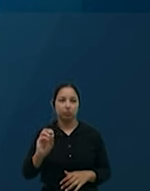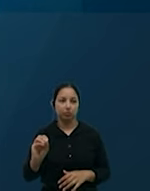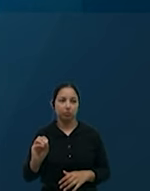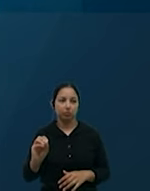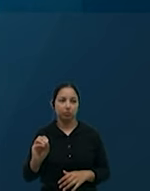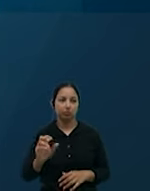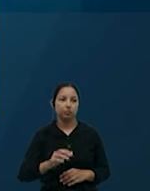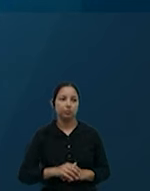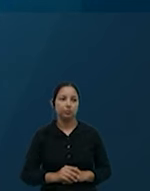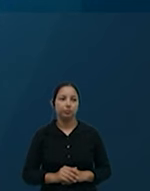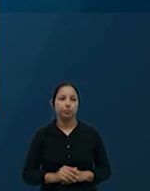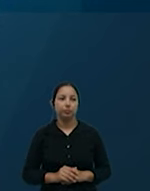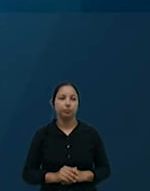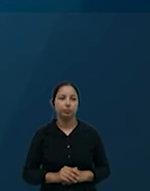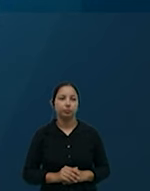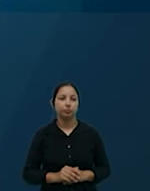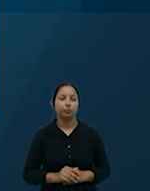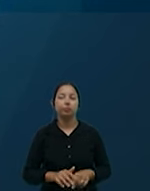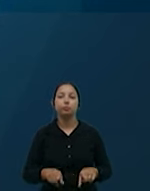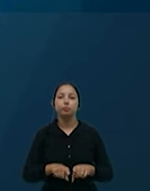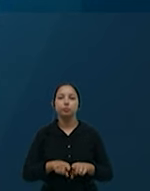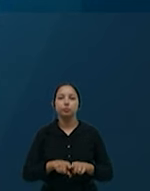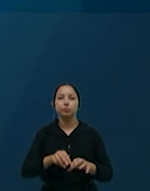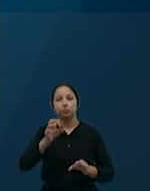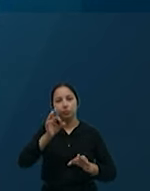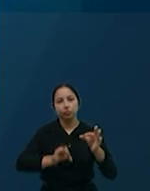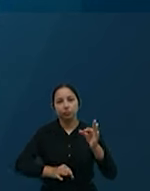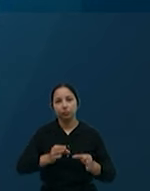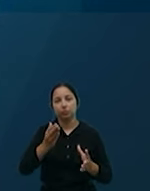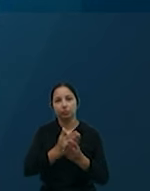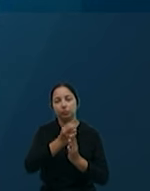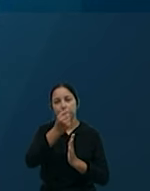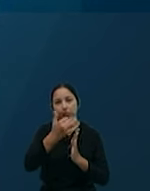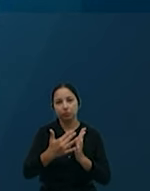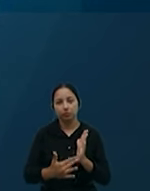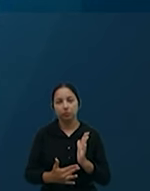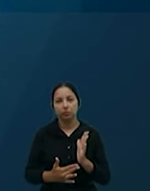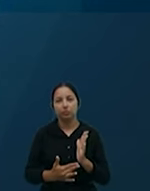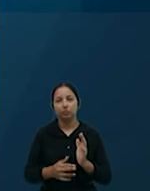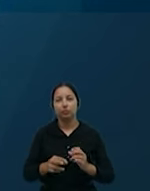disso, ao julgar os embargos declaratórios no agravo regimental no RESP